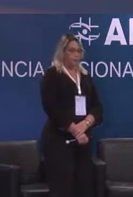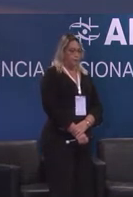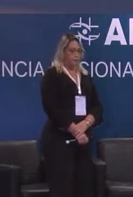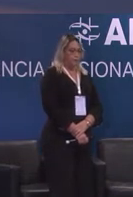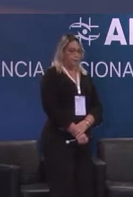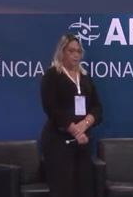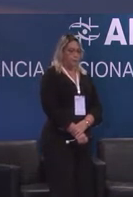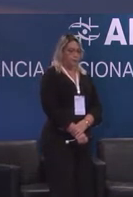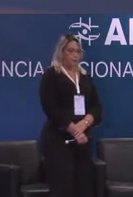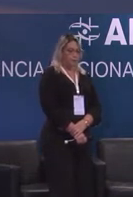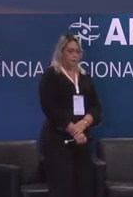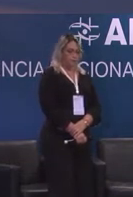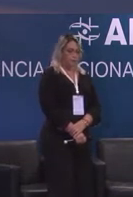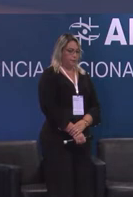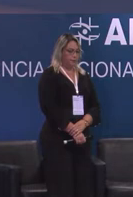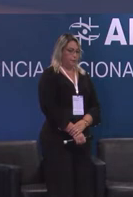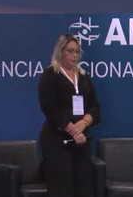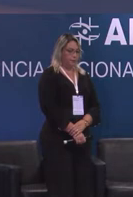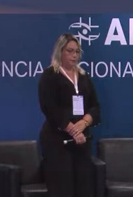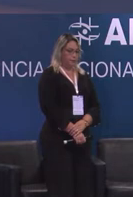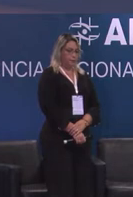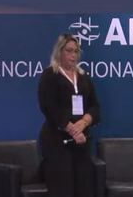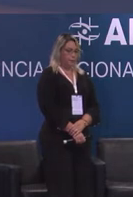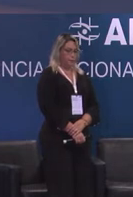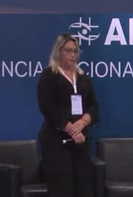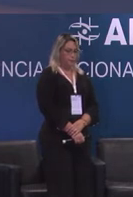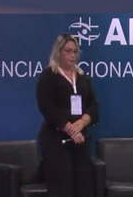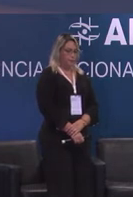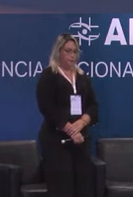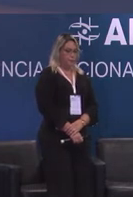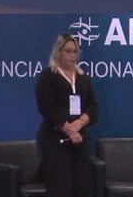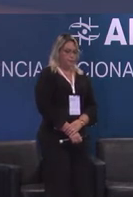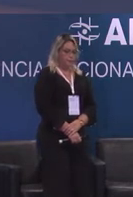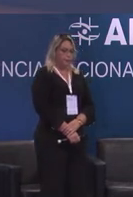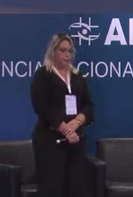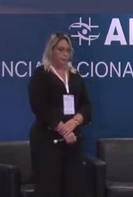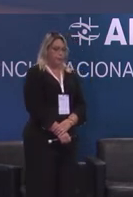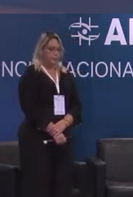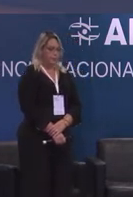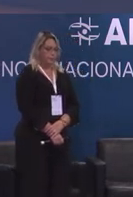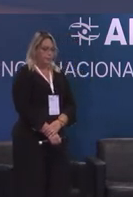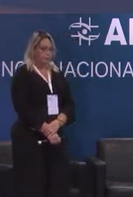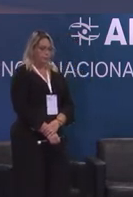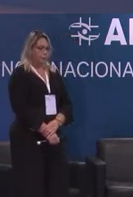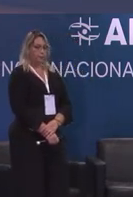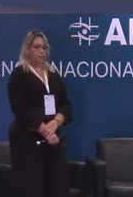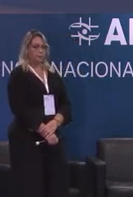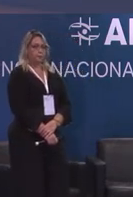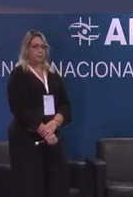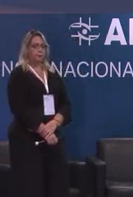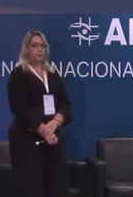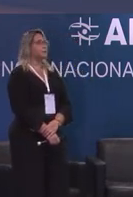questão do ponto de atuação da vigilância sanitária e criar